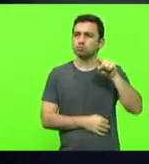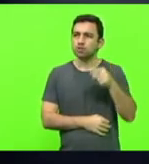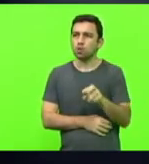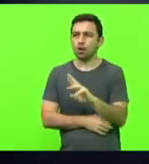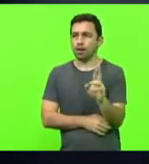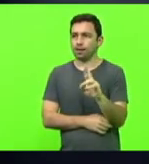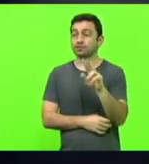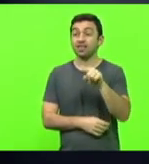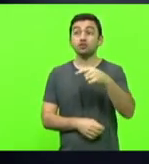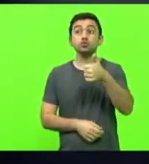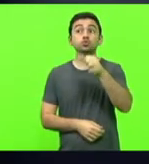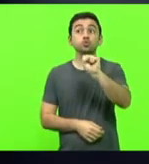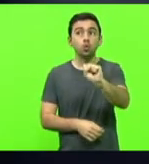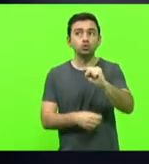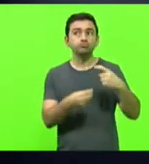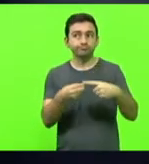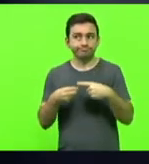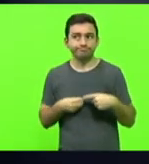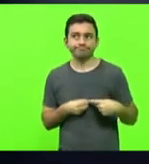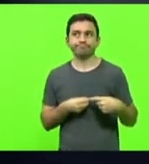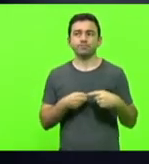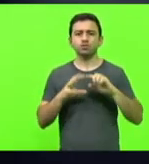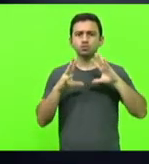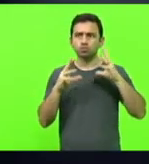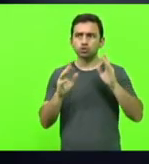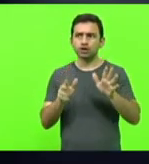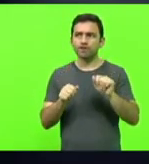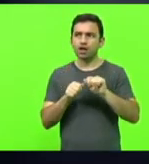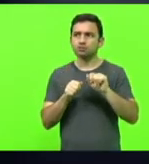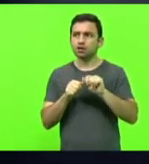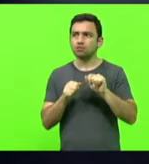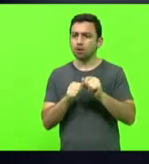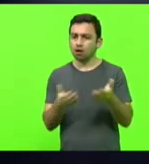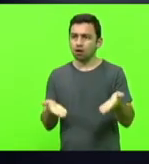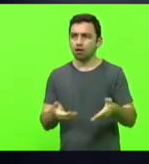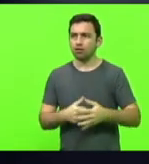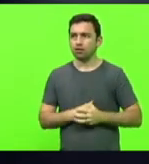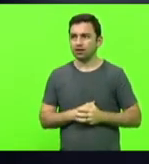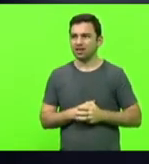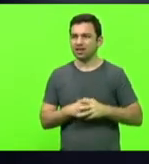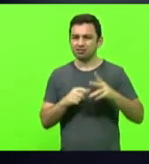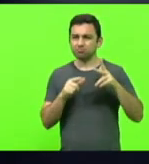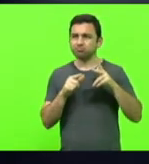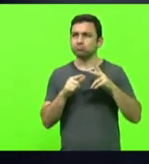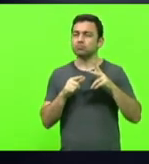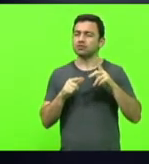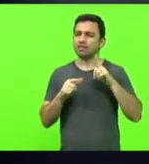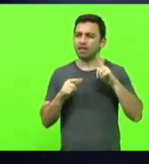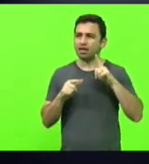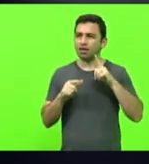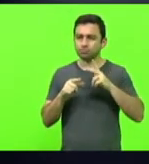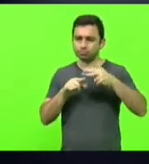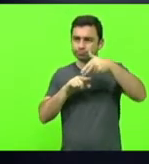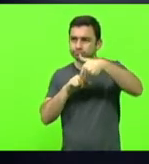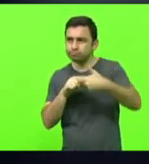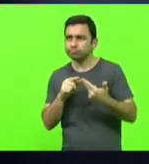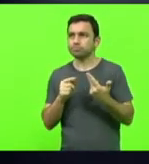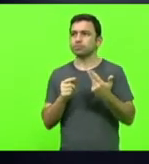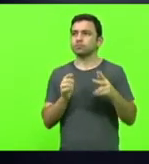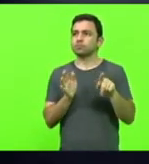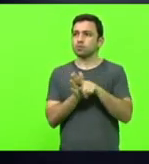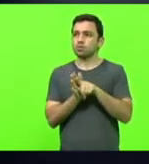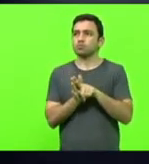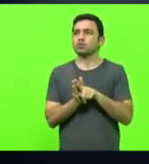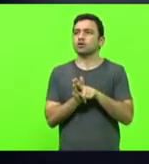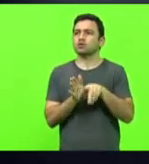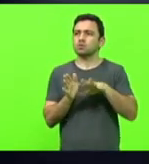18 municípios. Todos estão em execução das castrações, seja Capão Alto, seja Cerro Negro, Campo